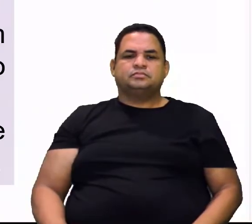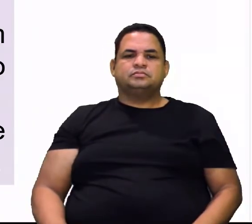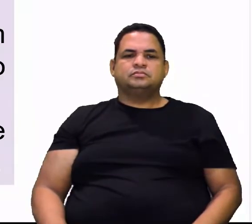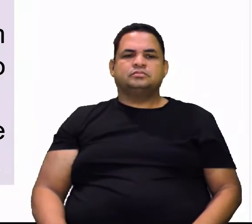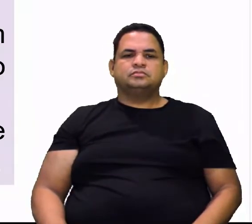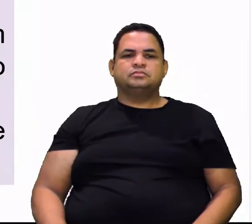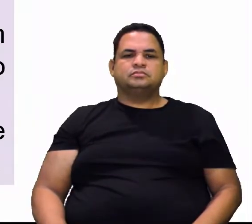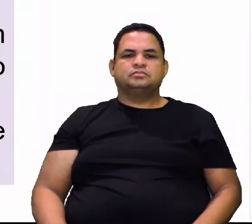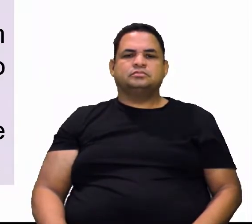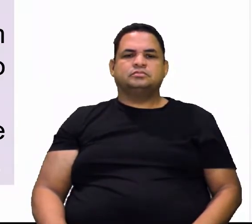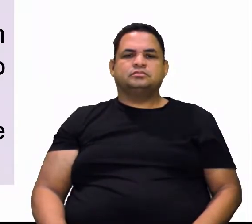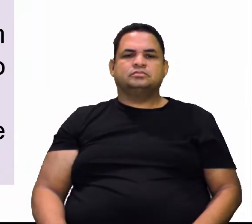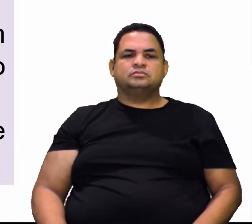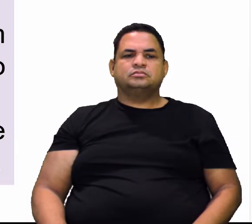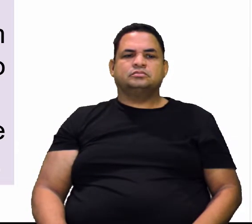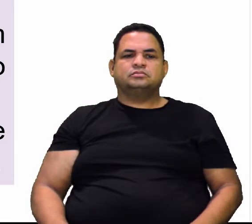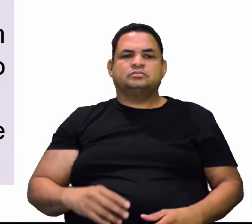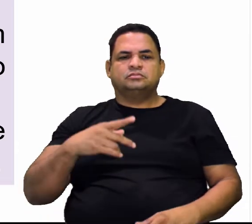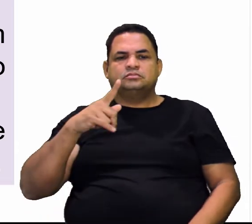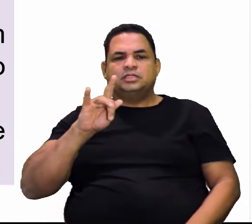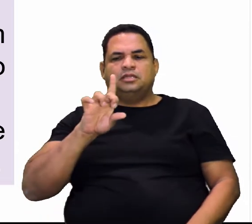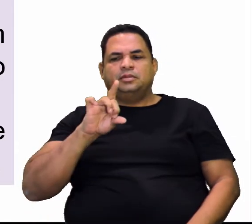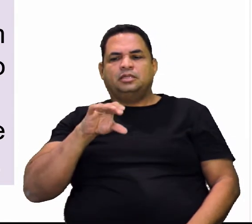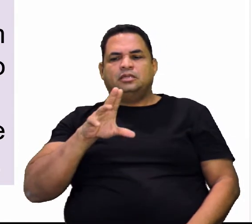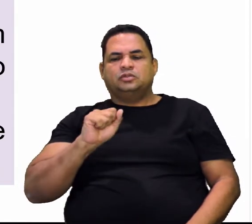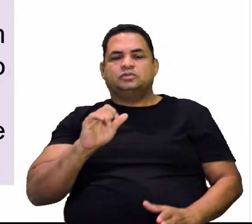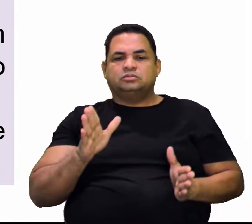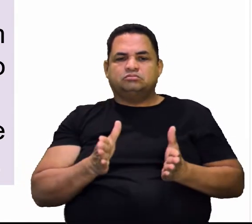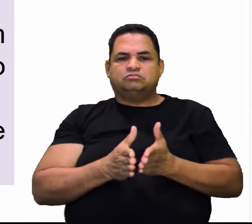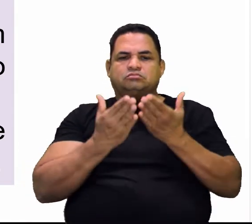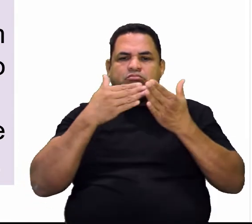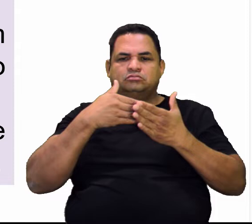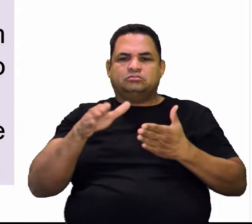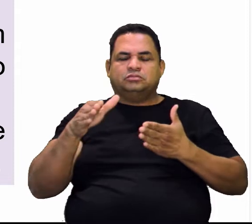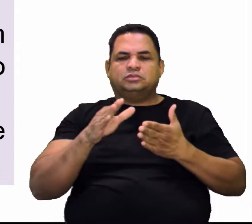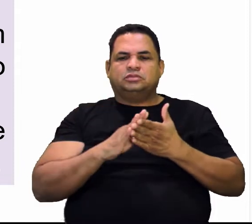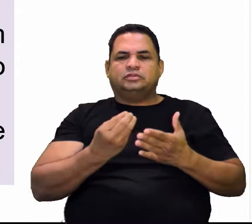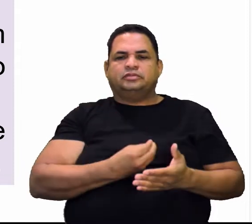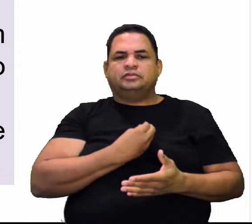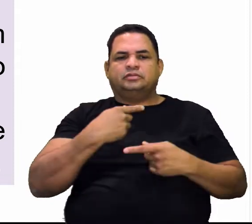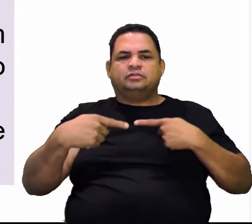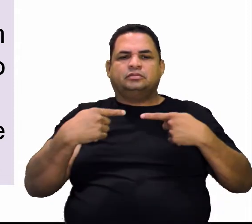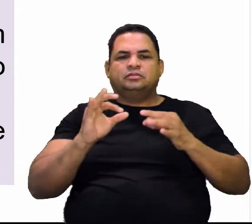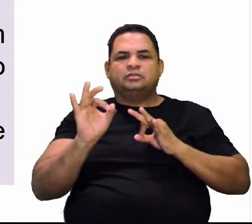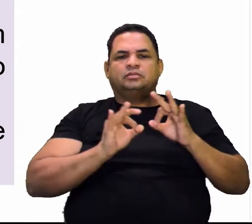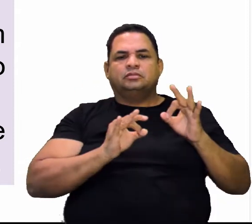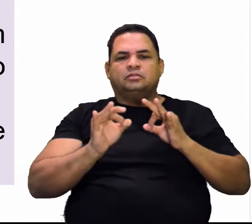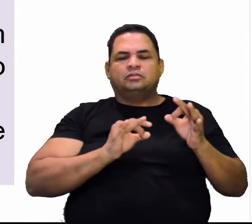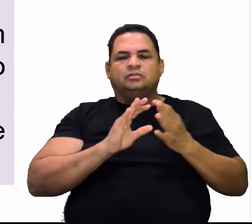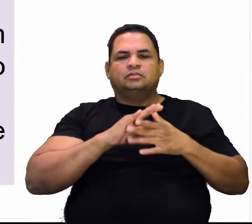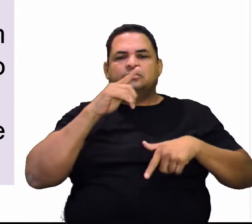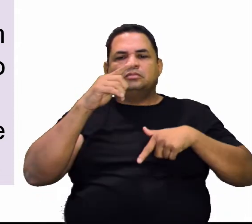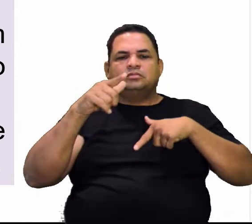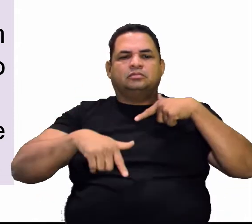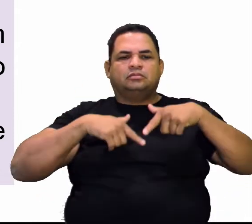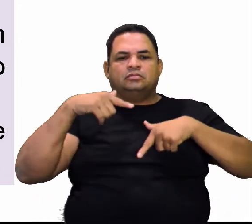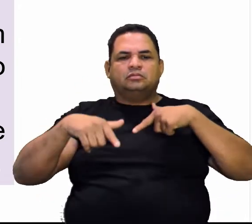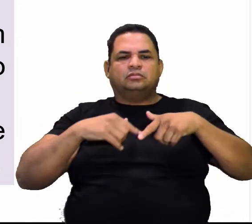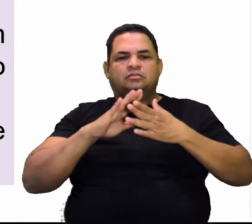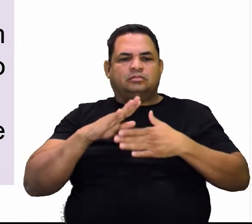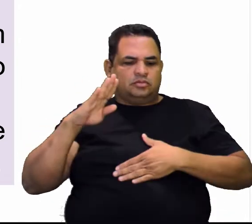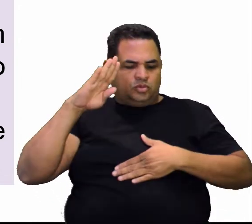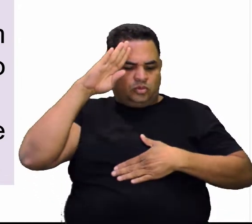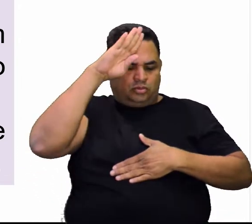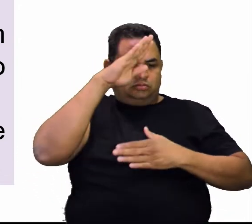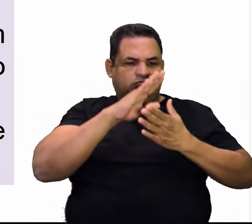vocês. Os plebeus, excluídos da vida política, formavam a maior parte dos trabalhadores e do